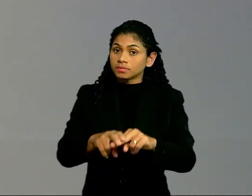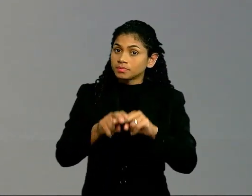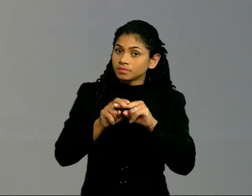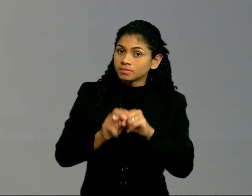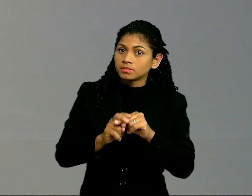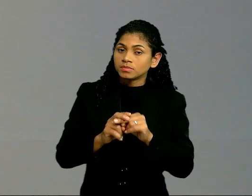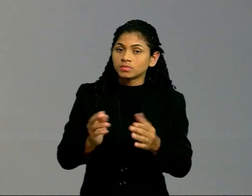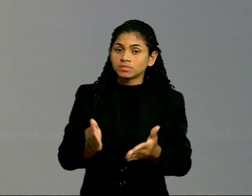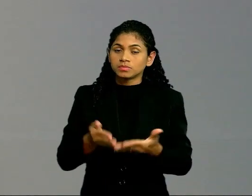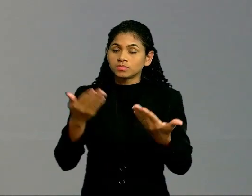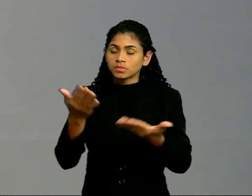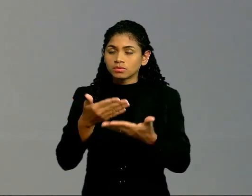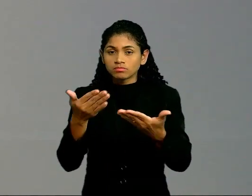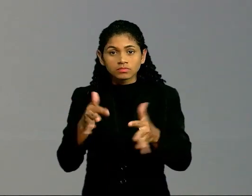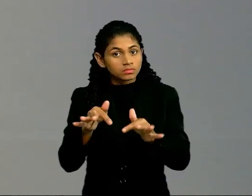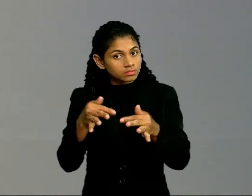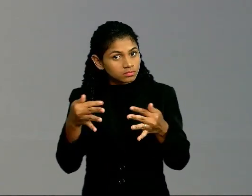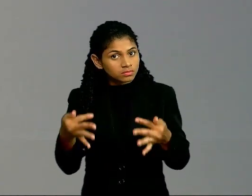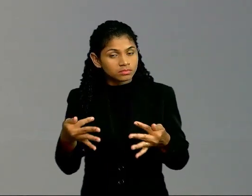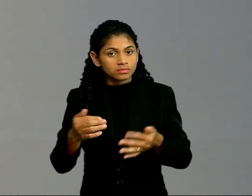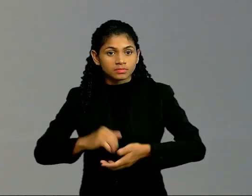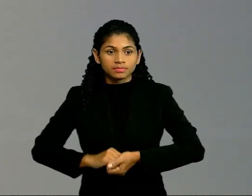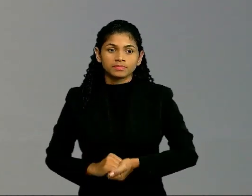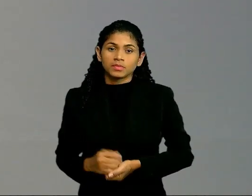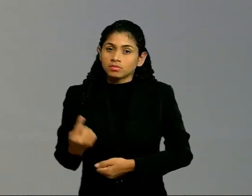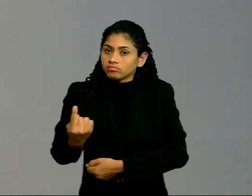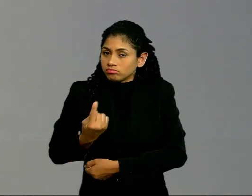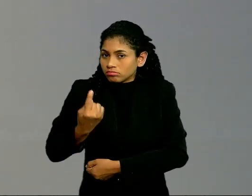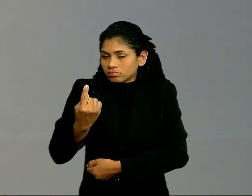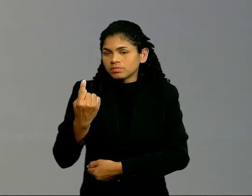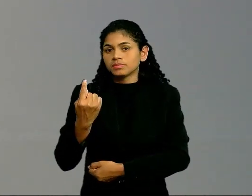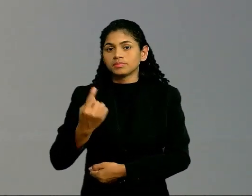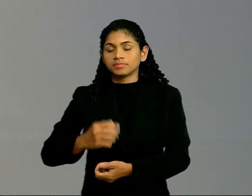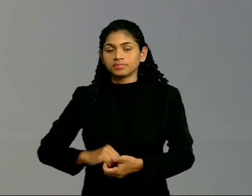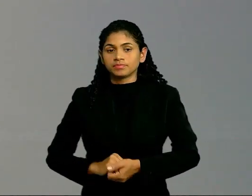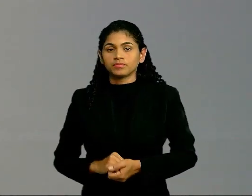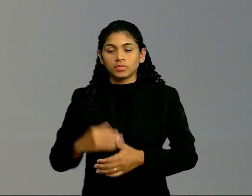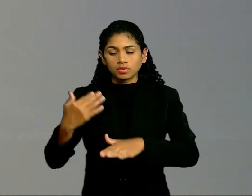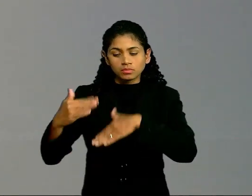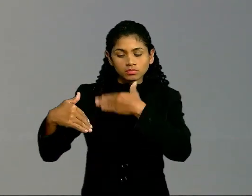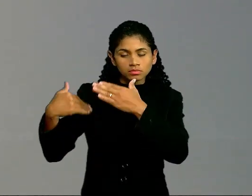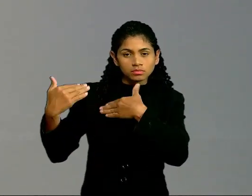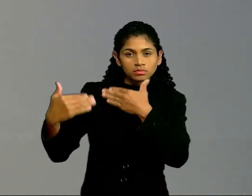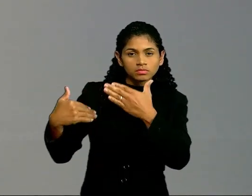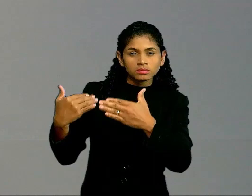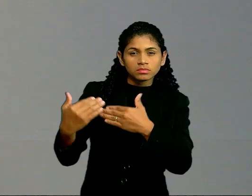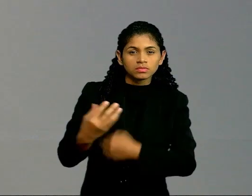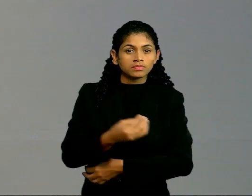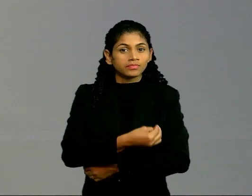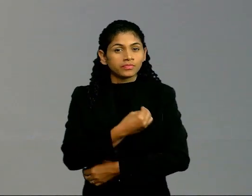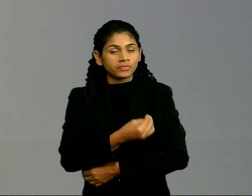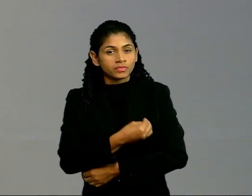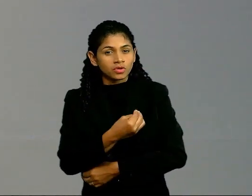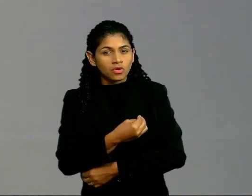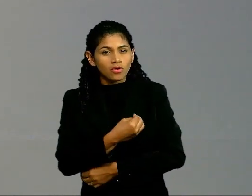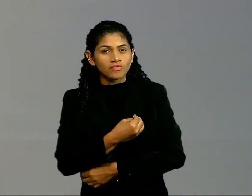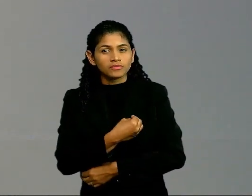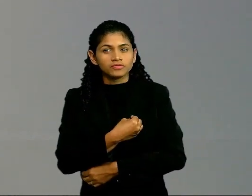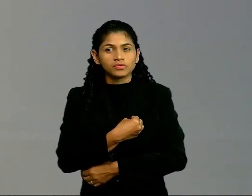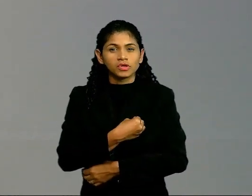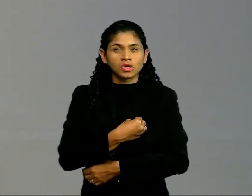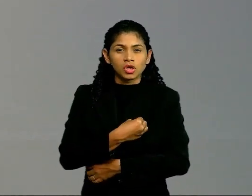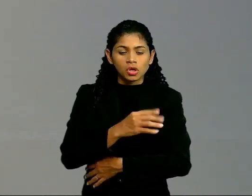tão singular. Então, a gente tem aí como é todo esse processo da vida dela, de catar lixo para manter